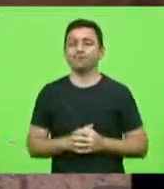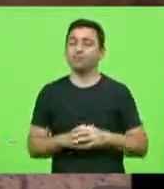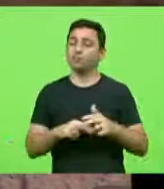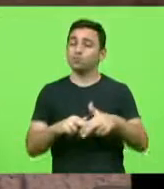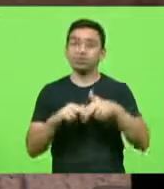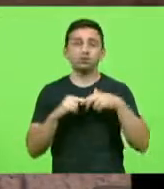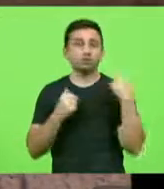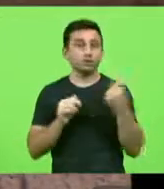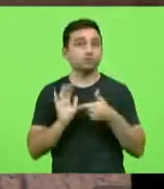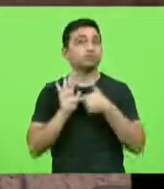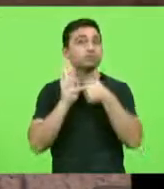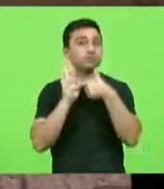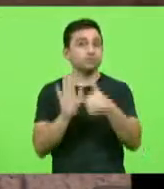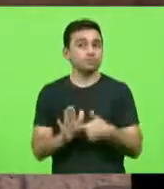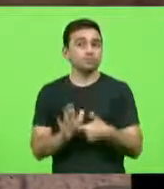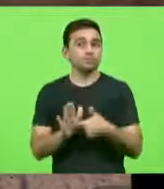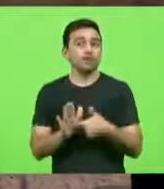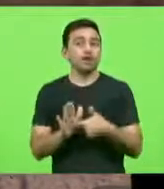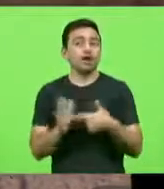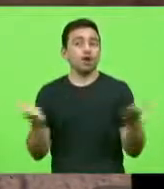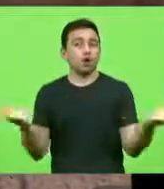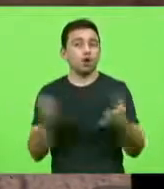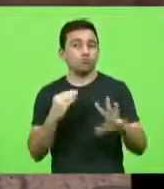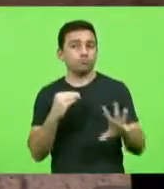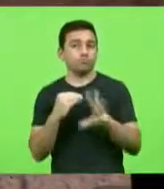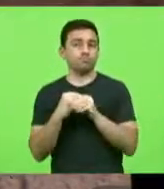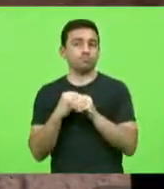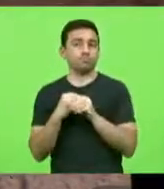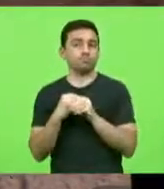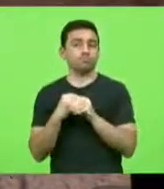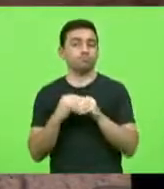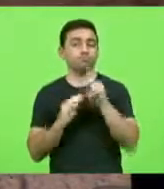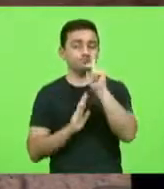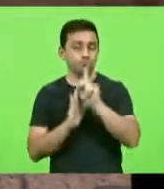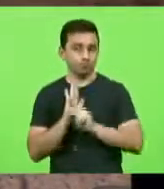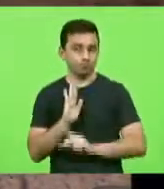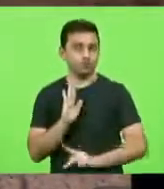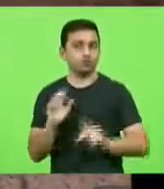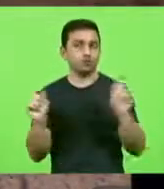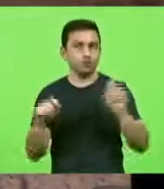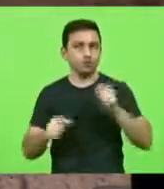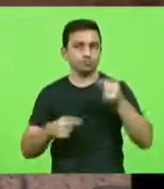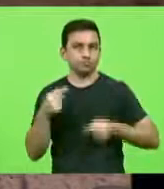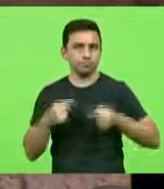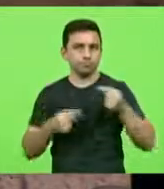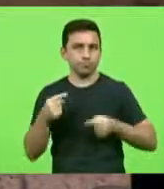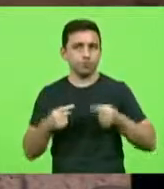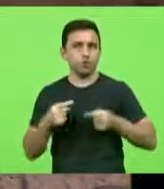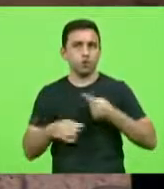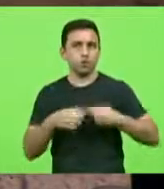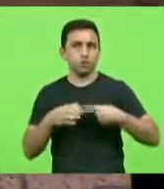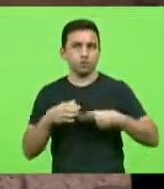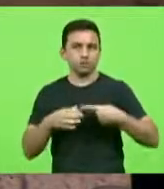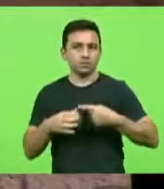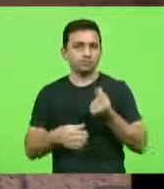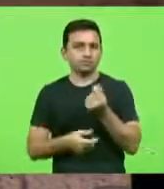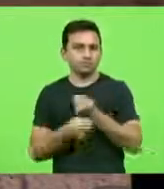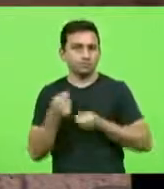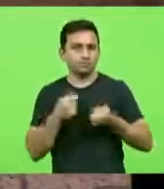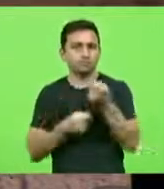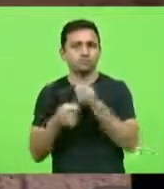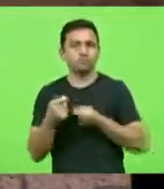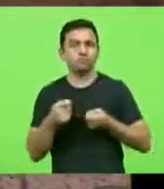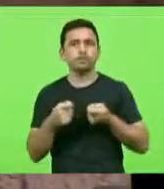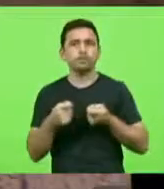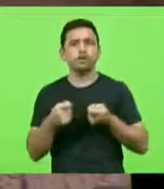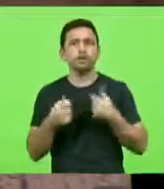nós apresentamos uma emenda já a esse projeto, que vai ser discutida na Comissão de Mérito, na Comissão de Finanças, e que eu espero